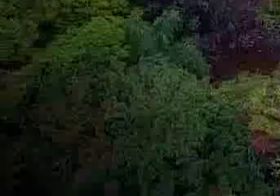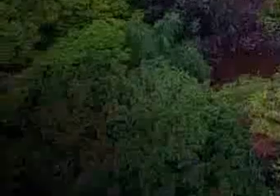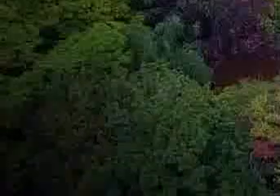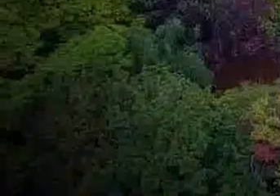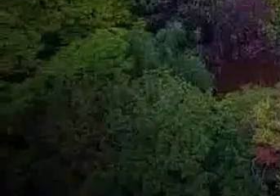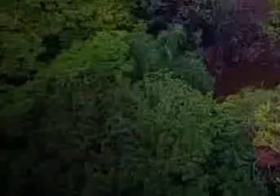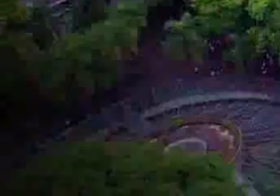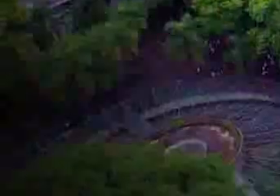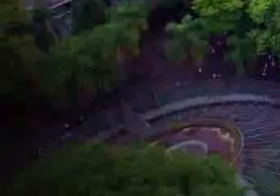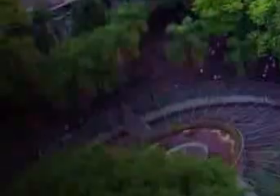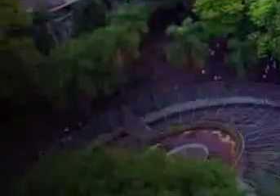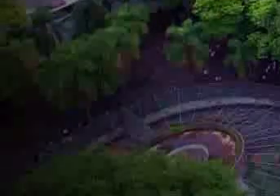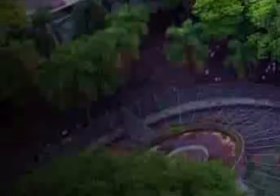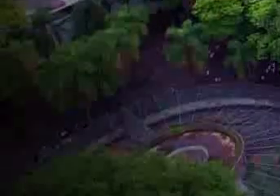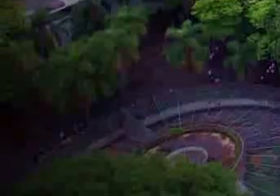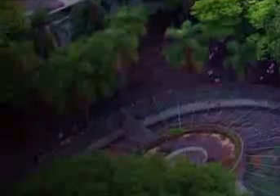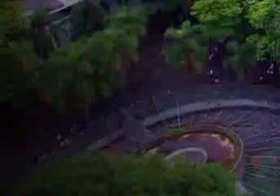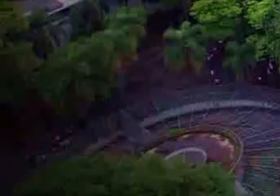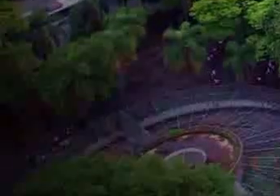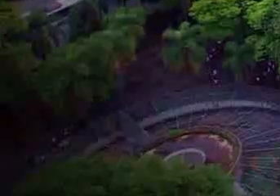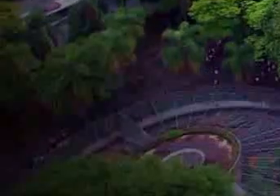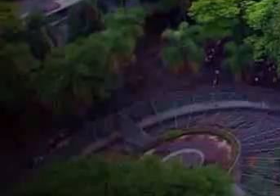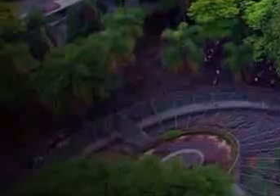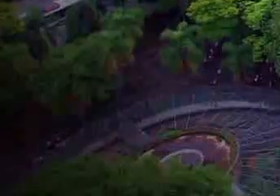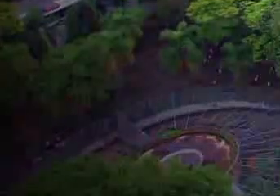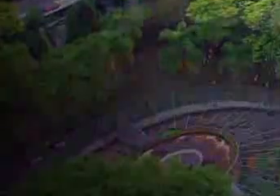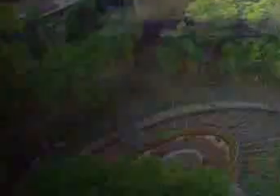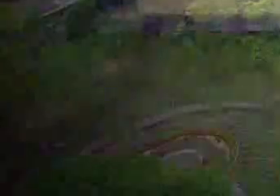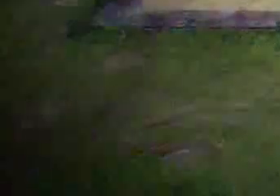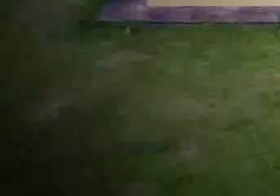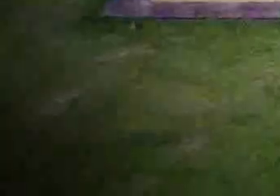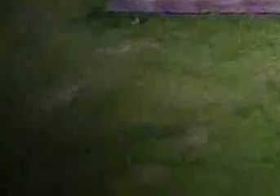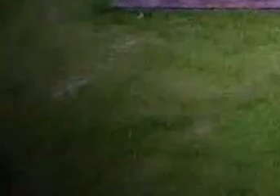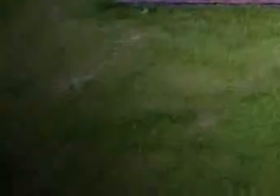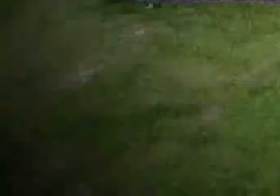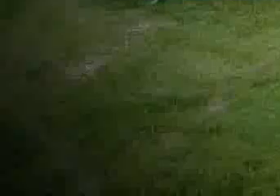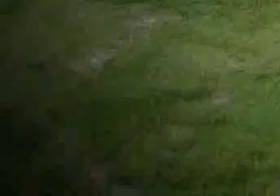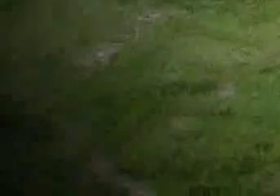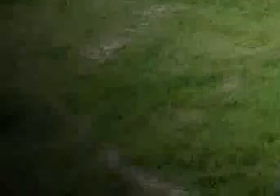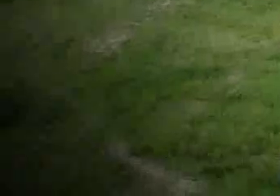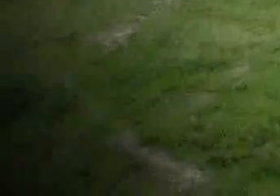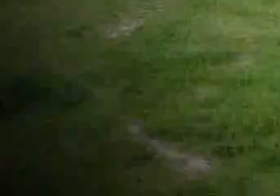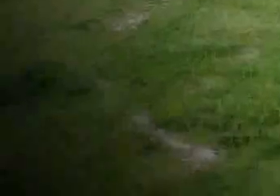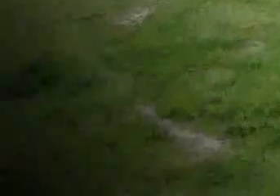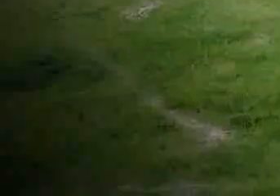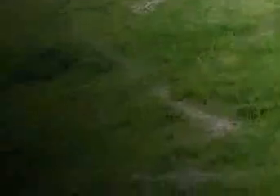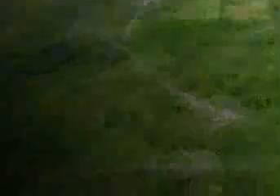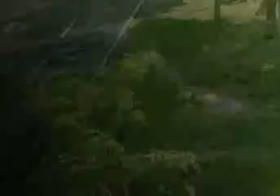Eternamente nesse espelho.